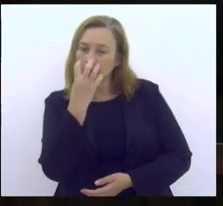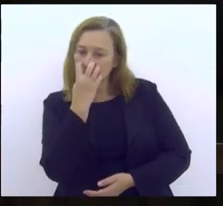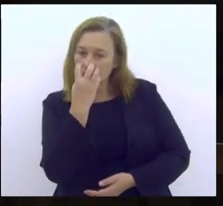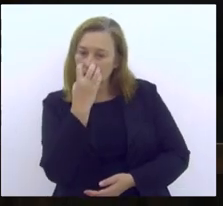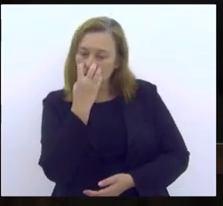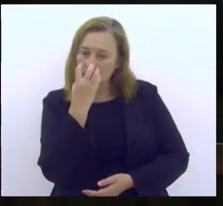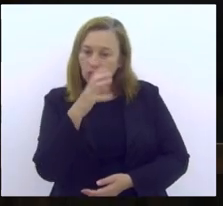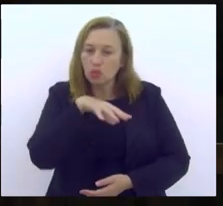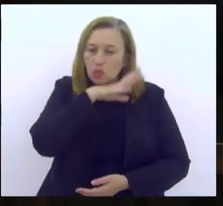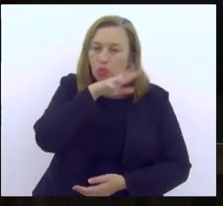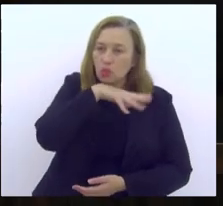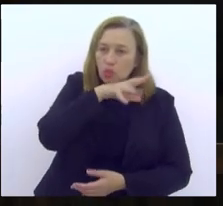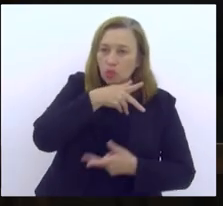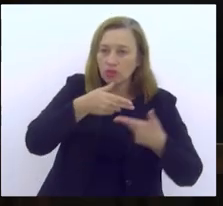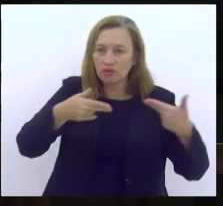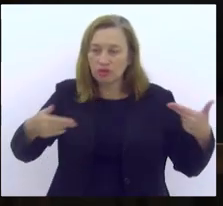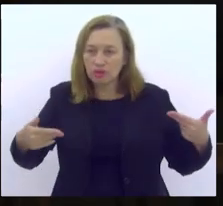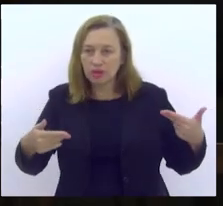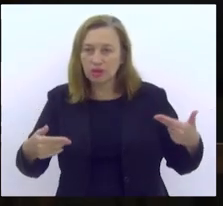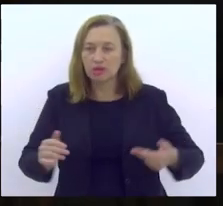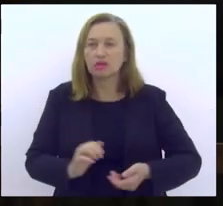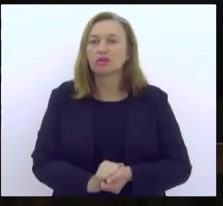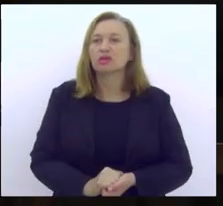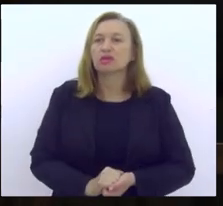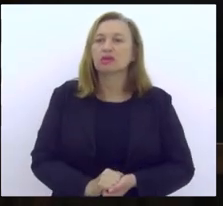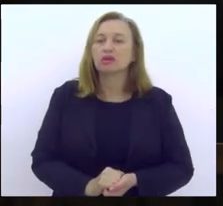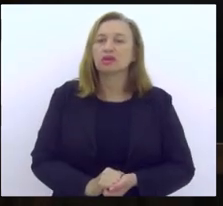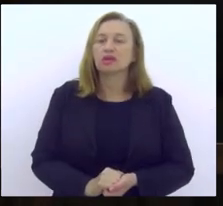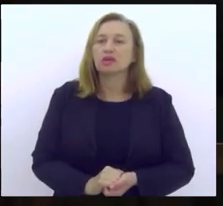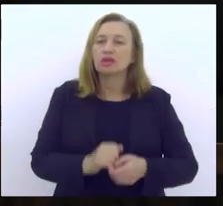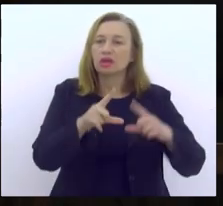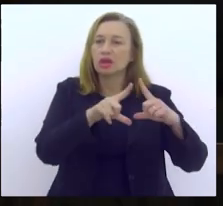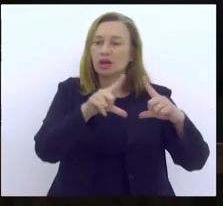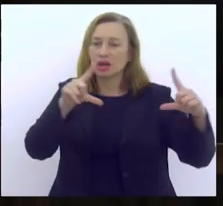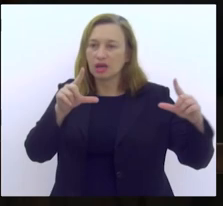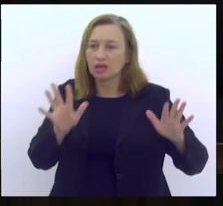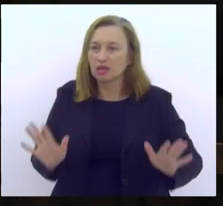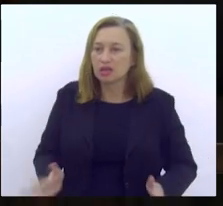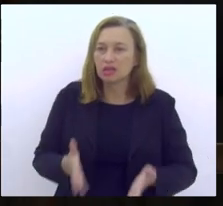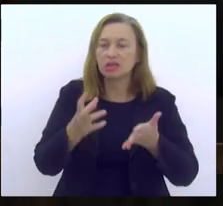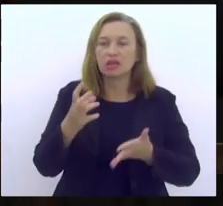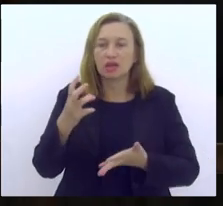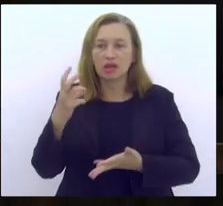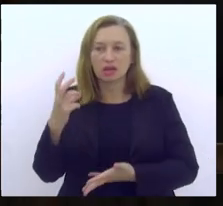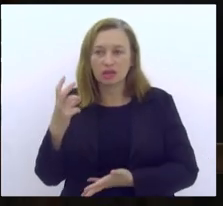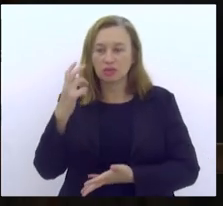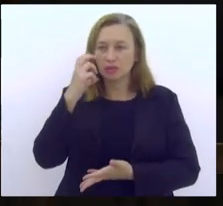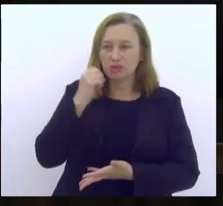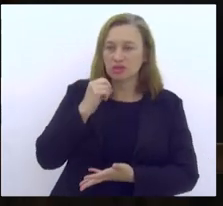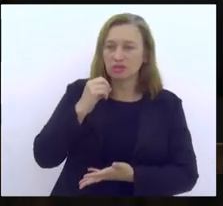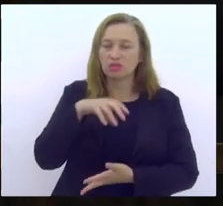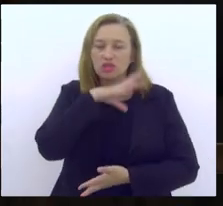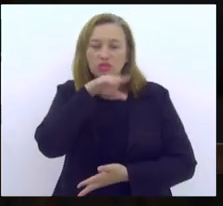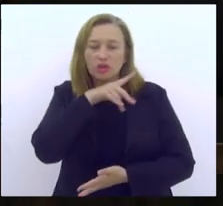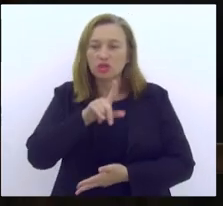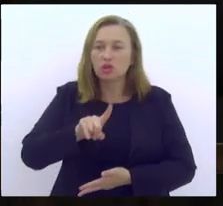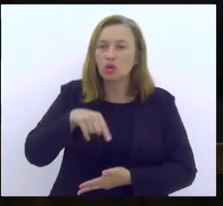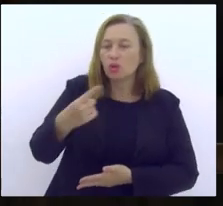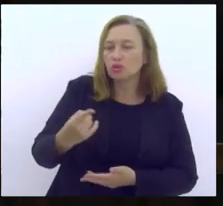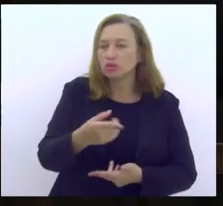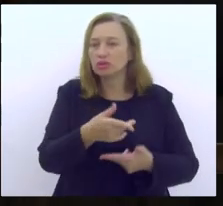e estabelecimentos congêneres de afixar cartazes que incentivem a adoção de animais e dar outras